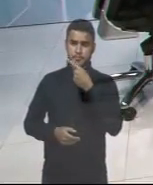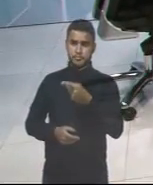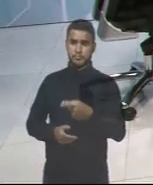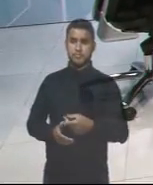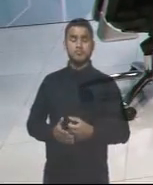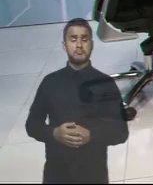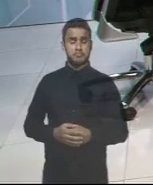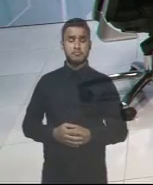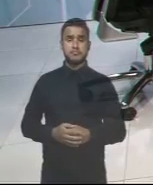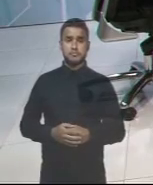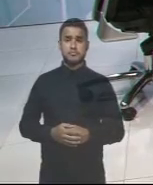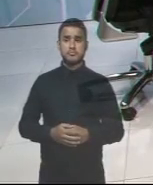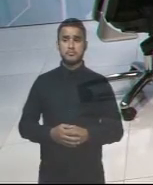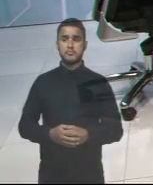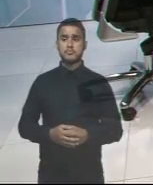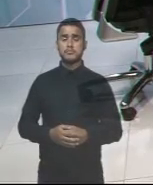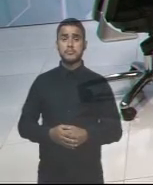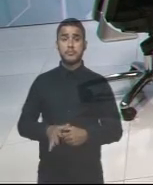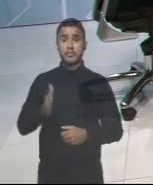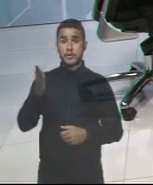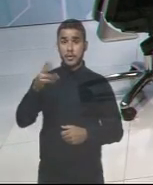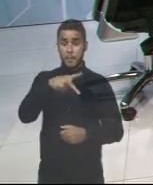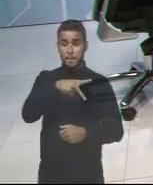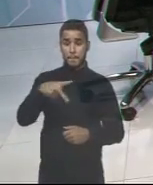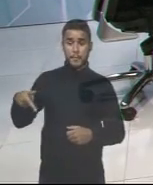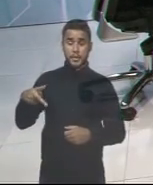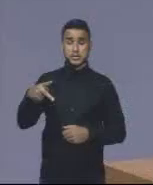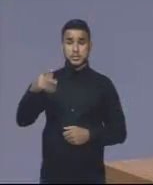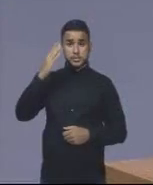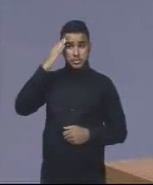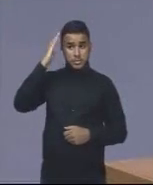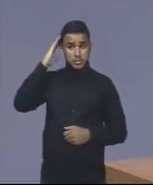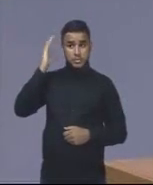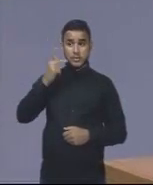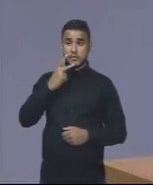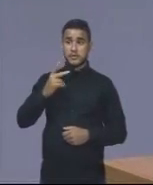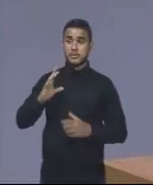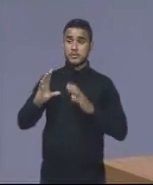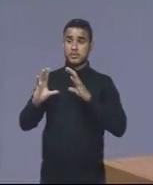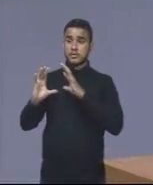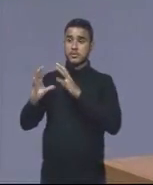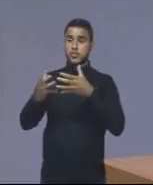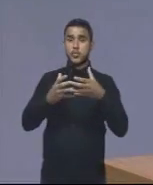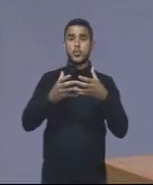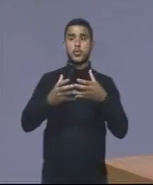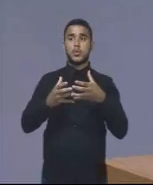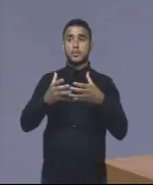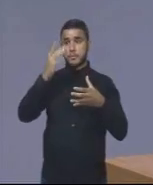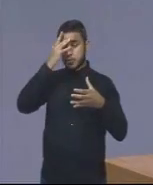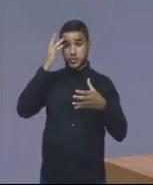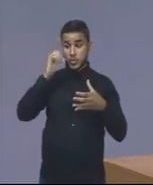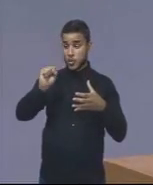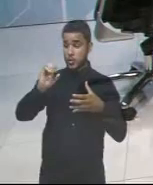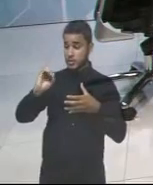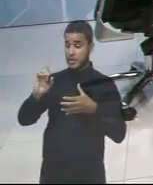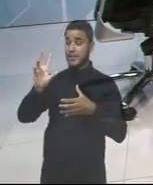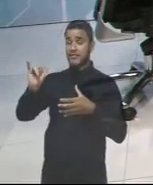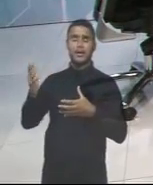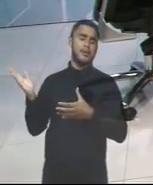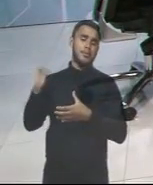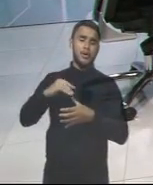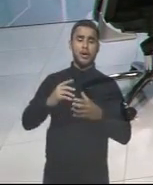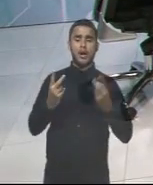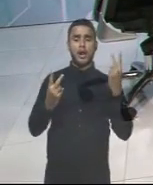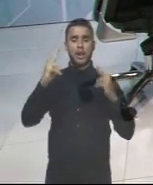é preocupado com isso. Tanto que ele ia levar 80 pessoas para o carnaval e só levou 60. Agora, quanto a